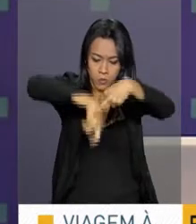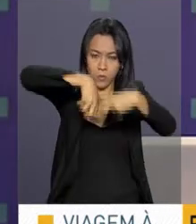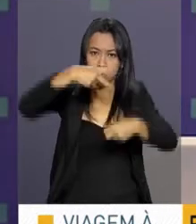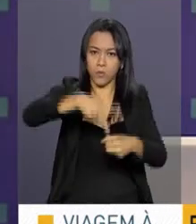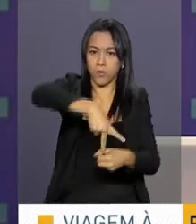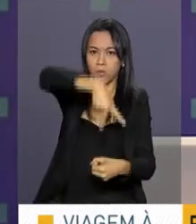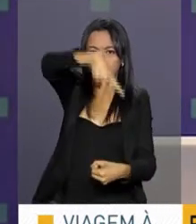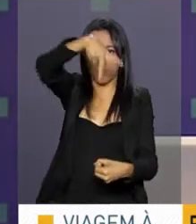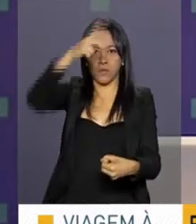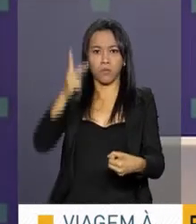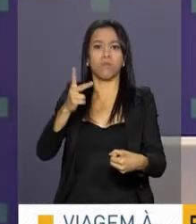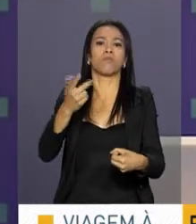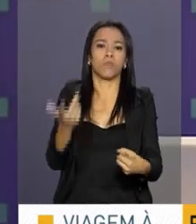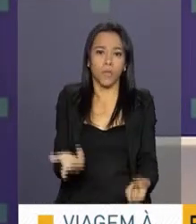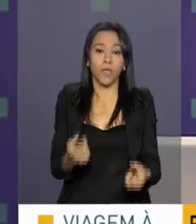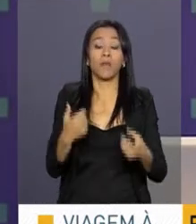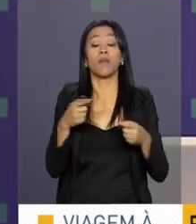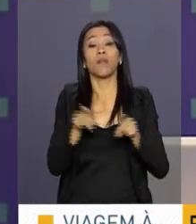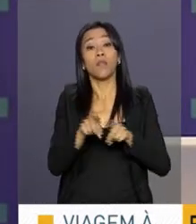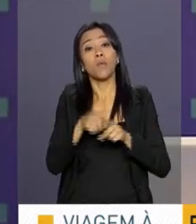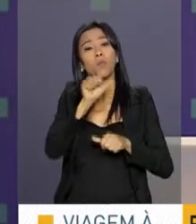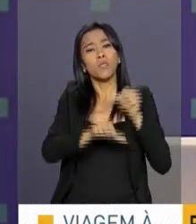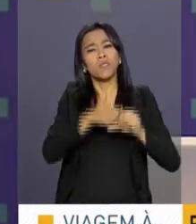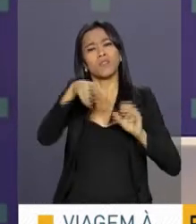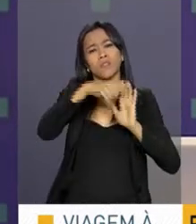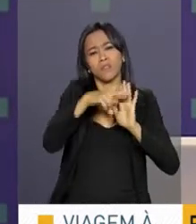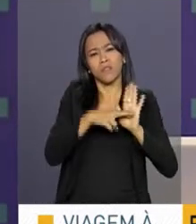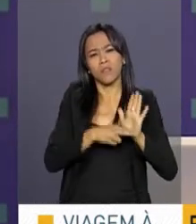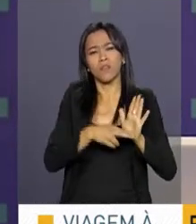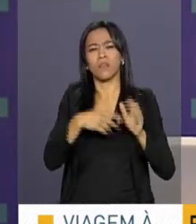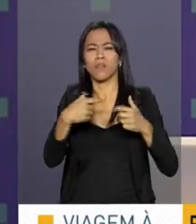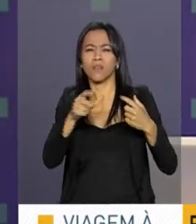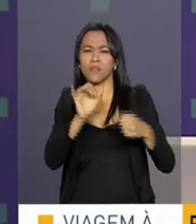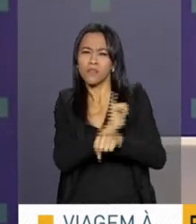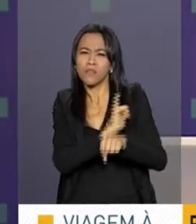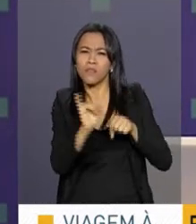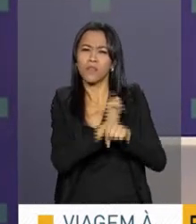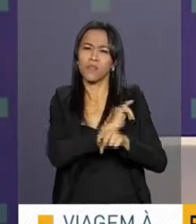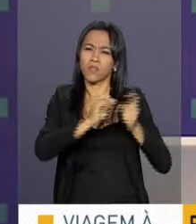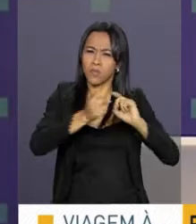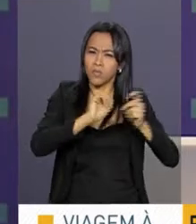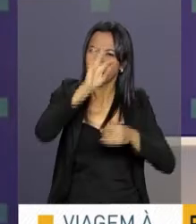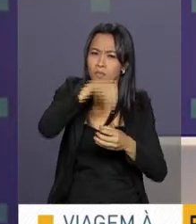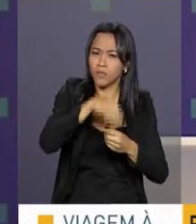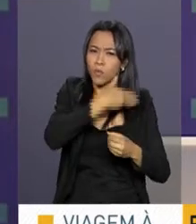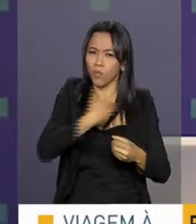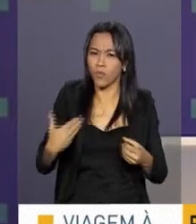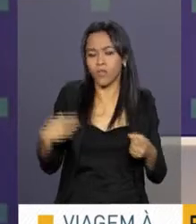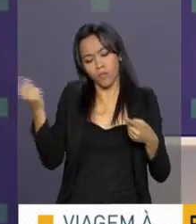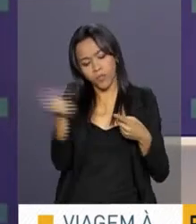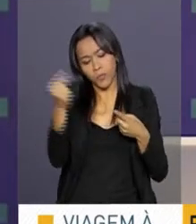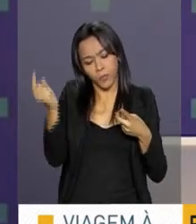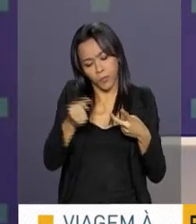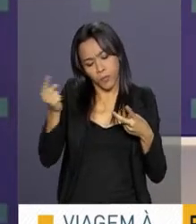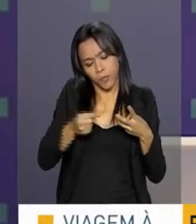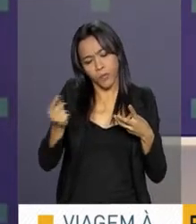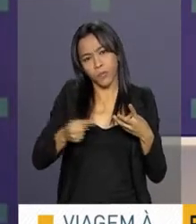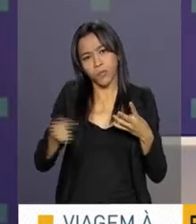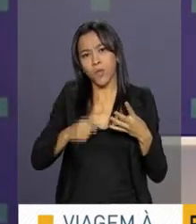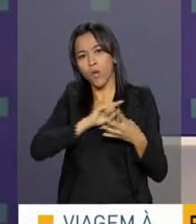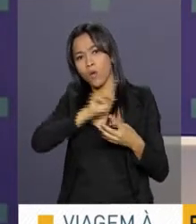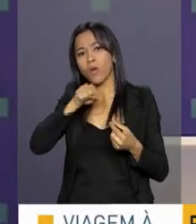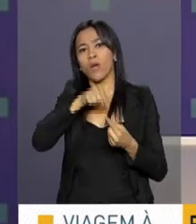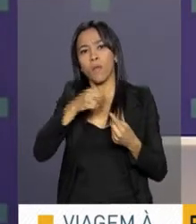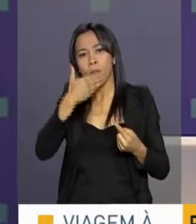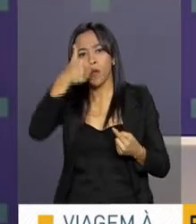interno dos órgãos de governo, redução da burocracia, uma série de ações que visam melhorar o ambiente de